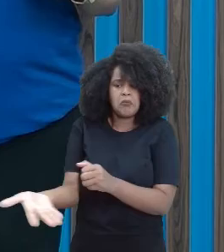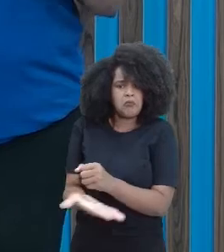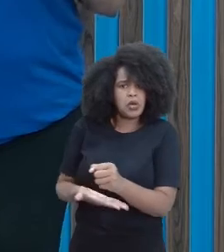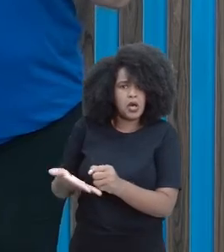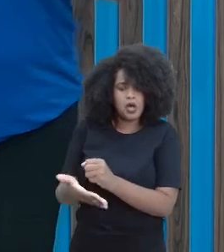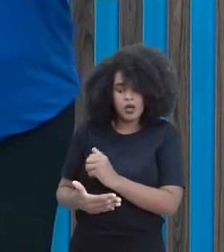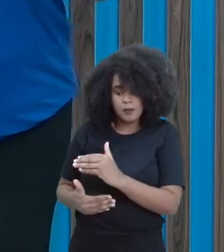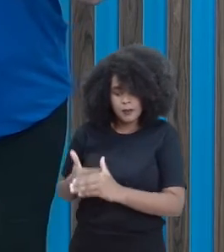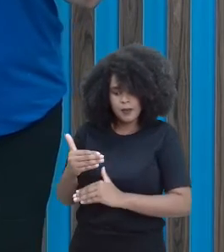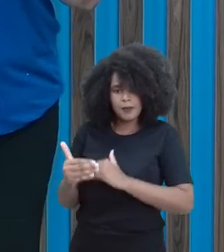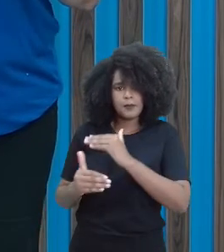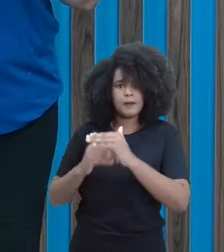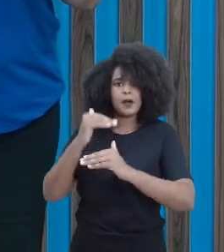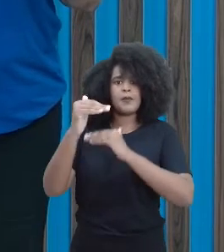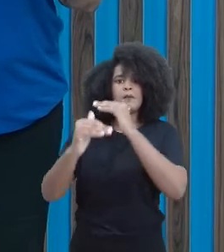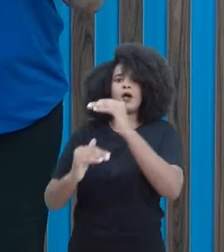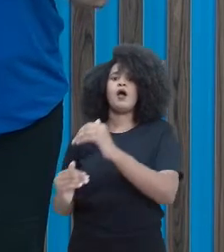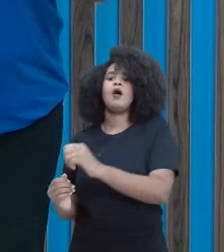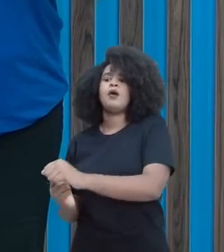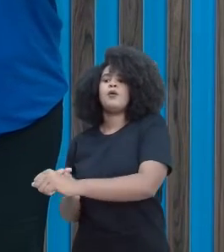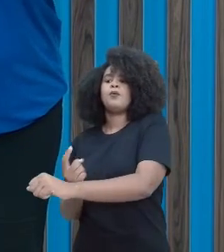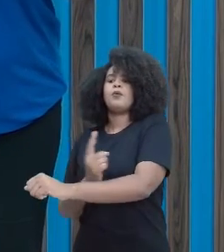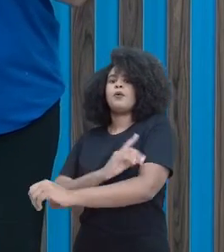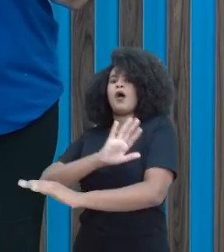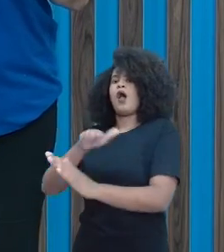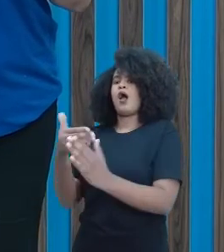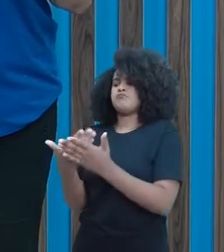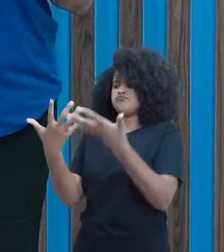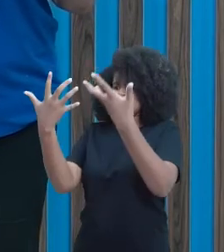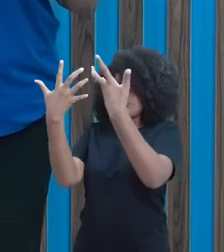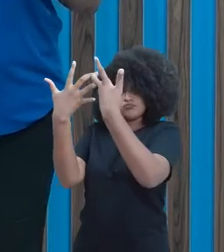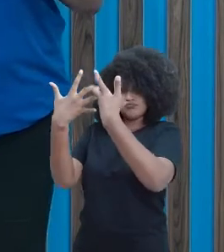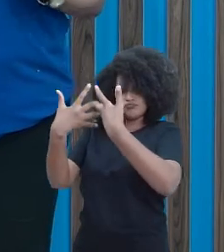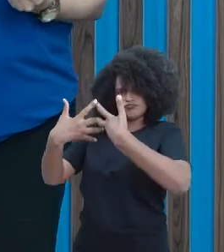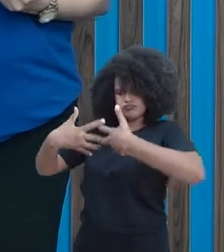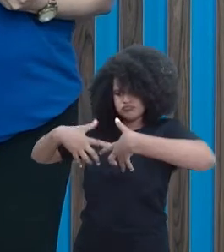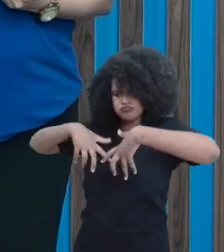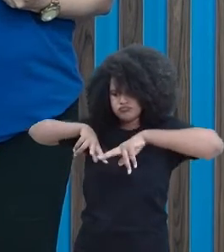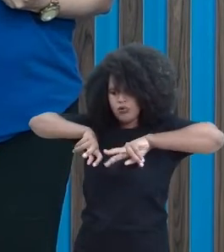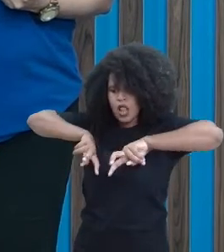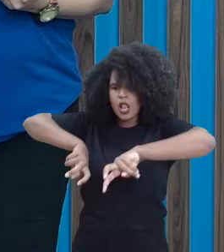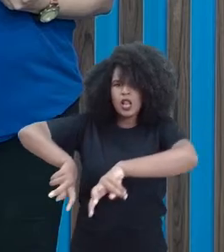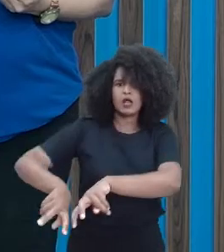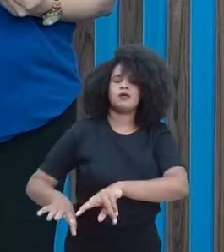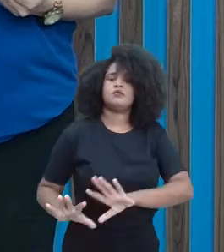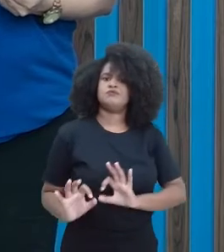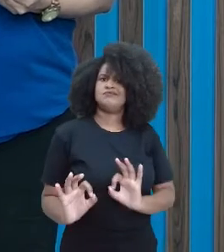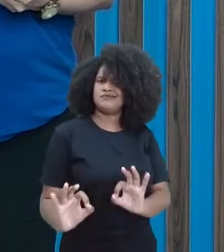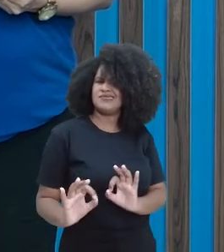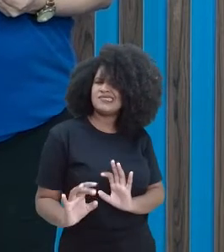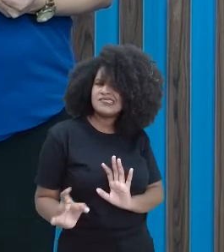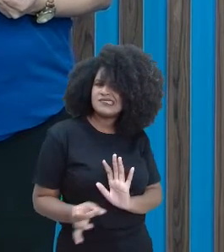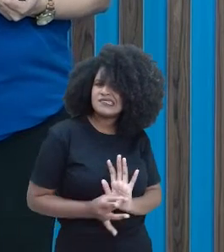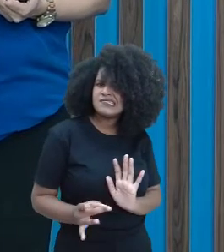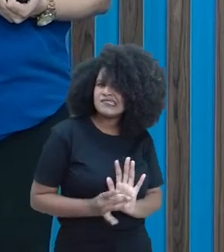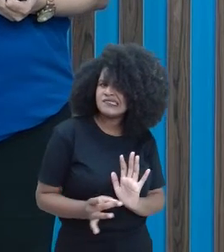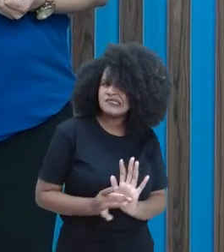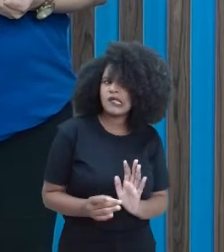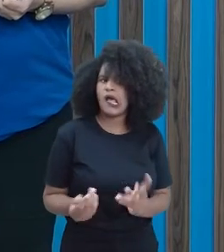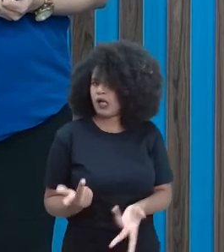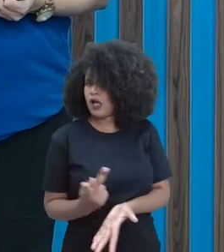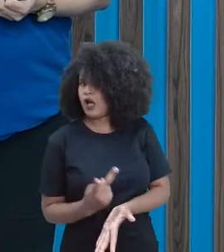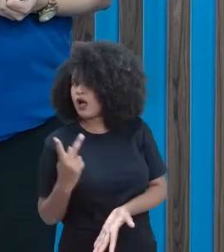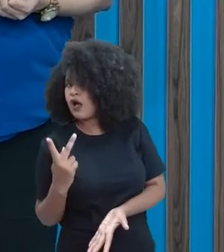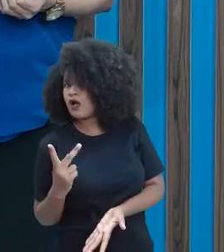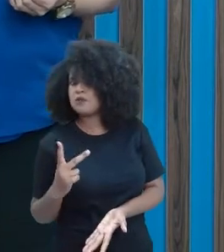e elas iam evoluindo para se tornarem mais complexas. Será que isso é o que